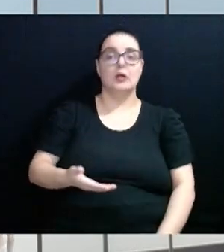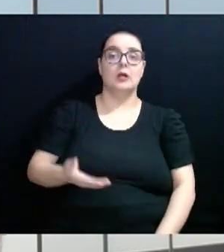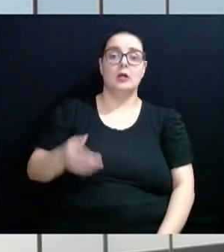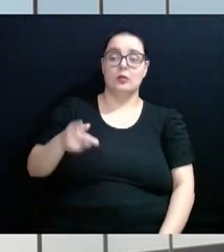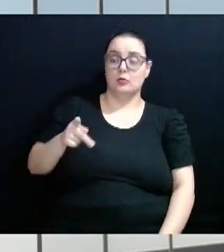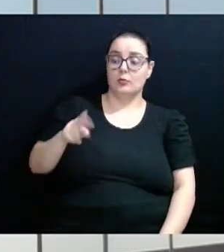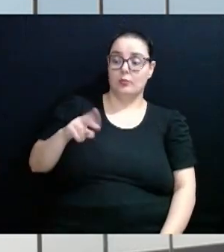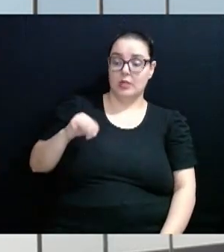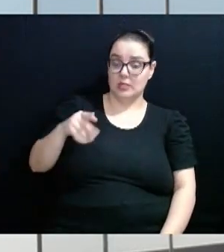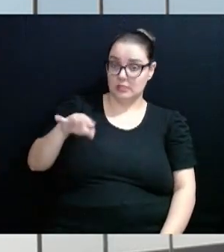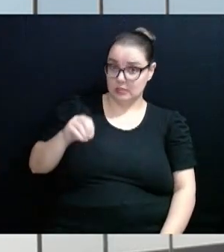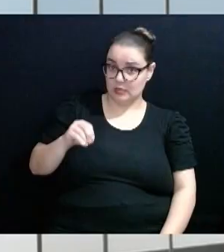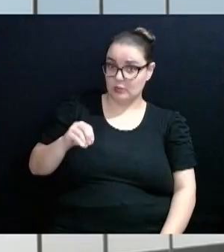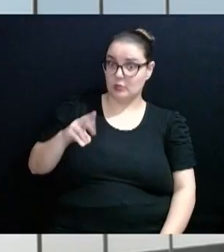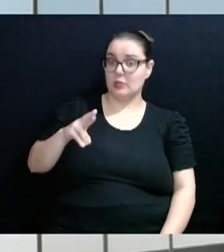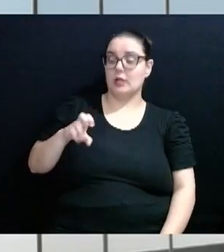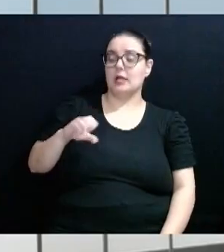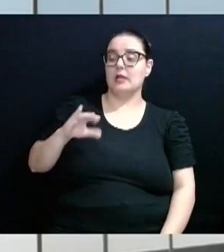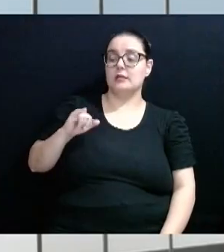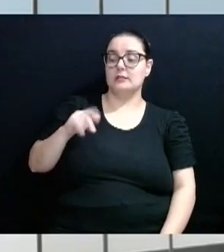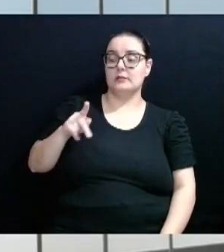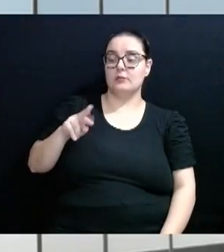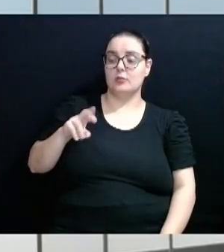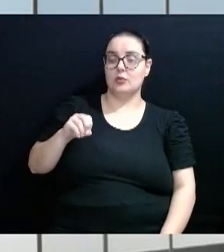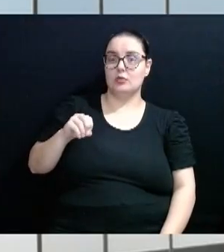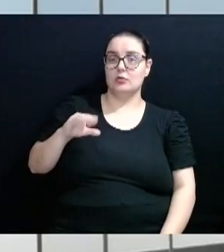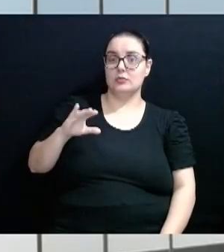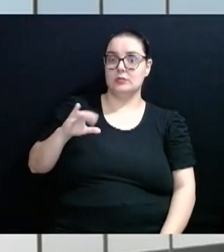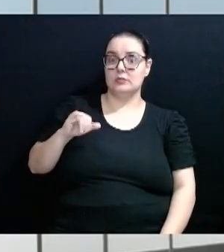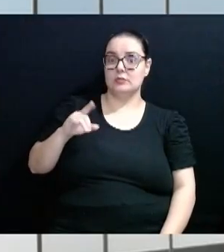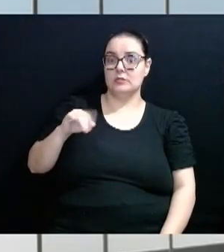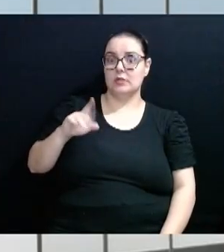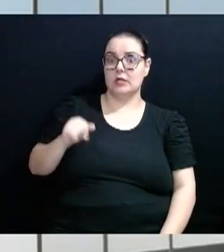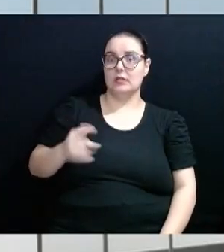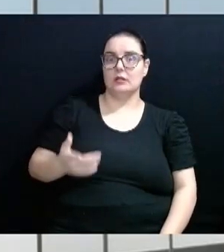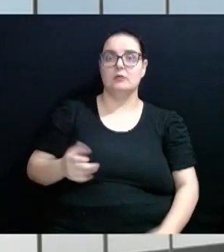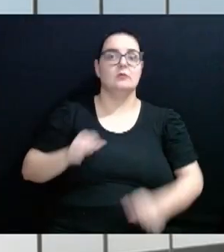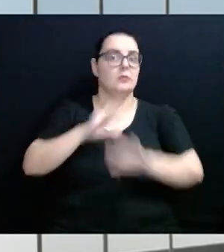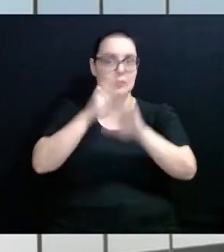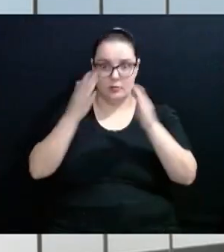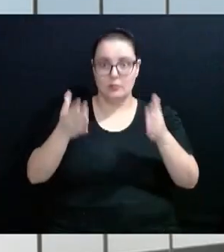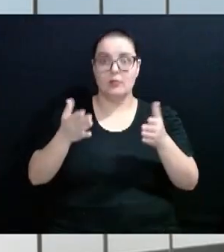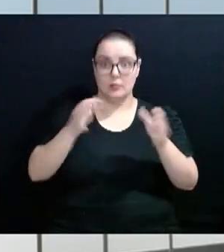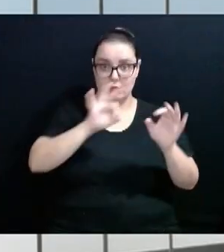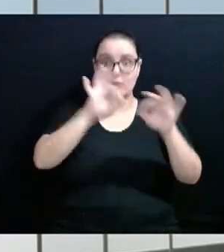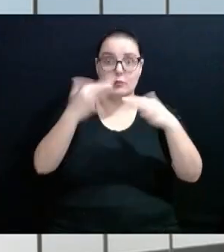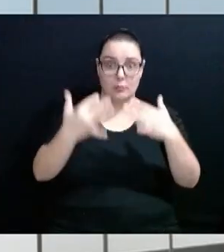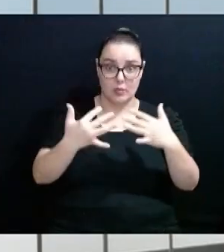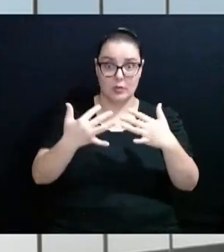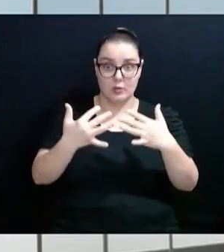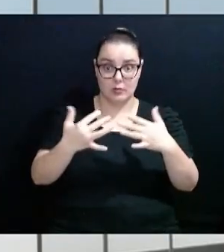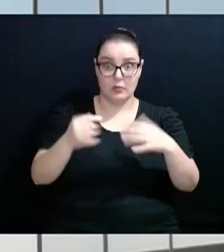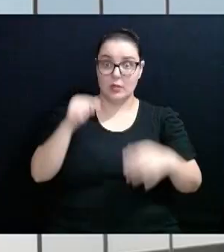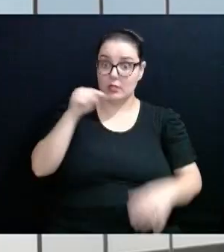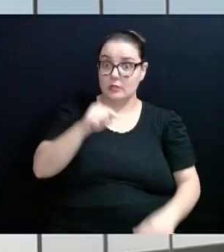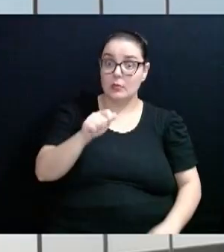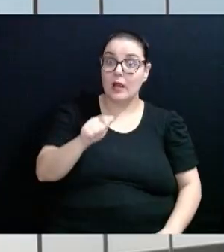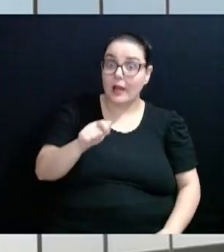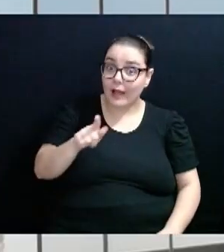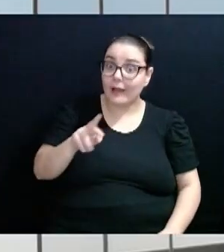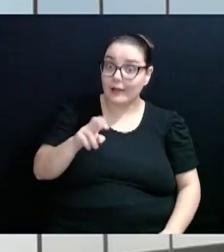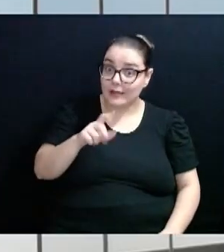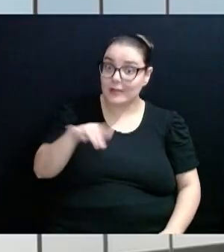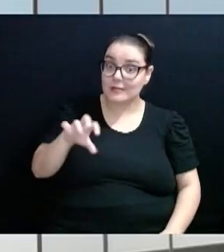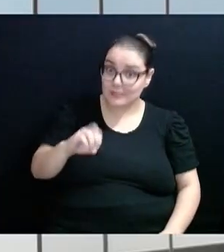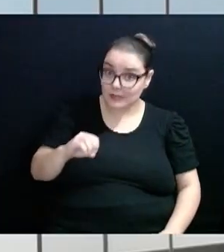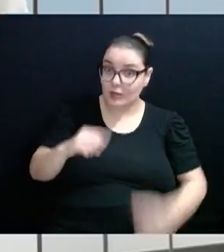porque a própria agressão dos Estados Unidos, é preciso deixar bem claro para o telespectador, isso é uma agressão, foi uma agressão, e uma